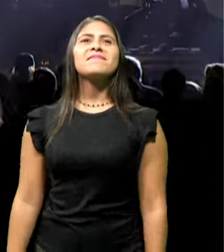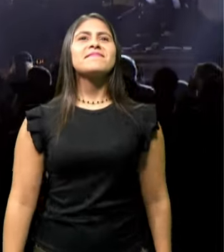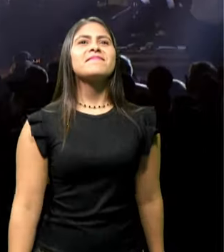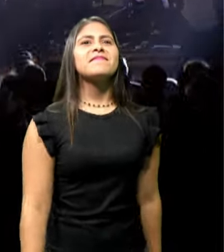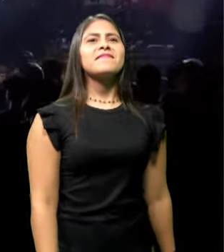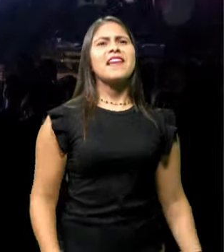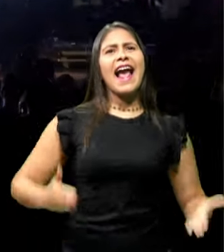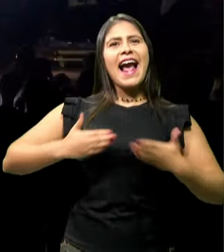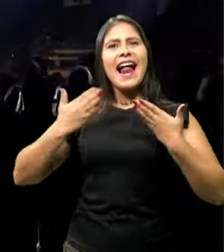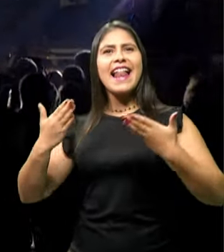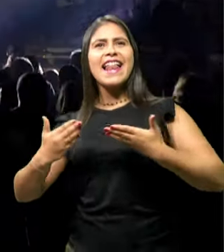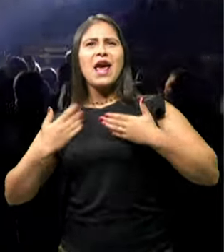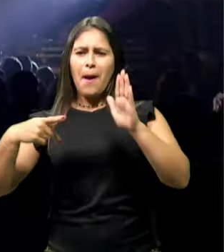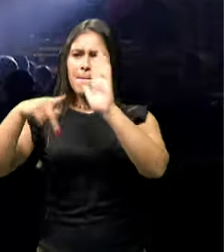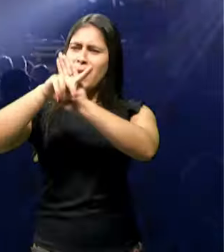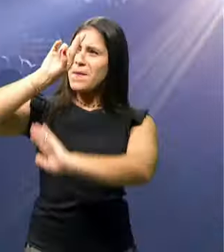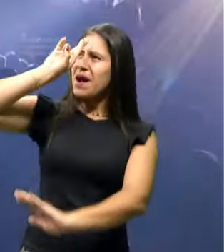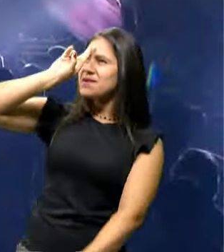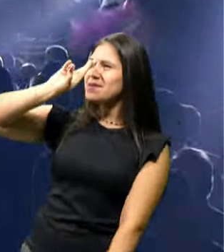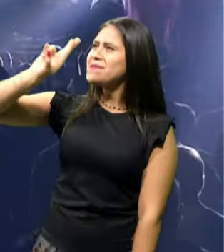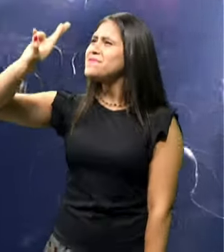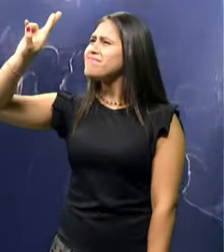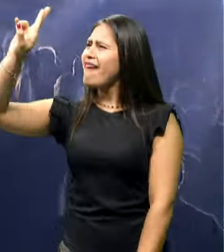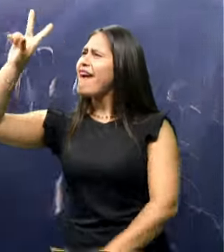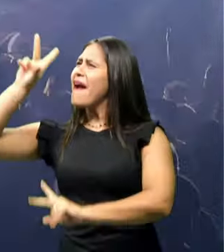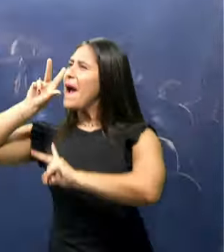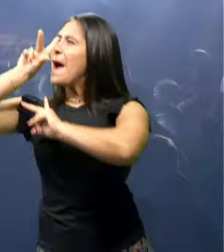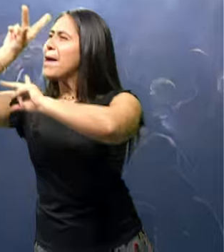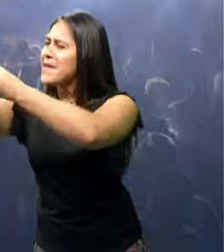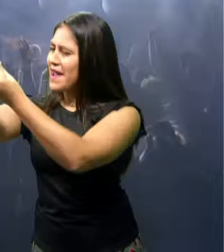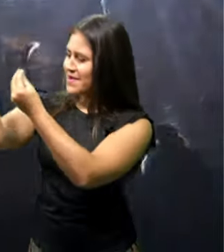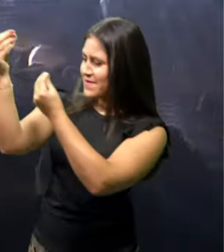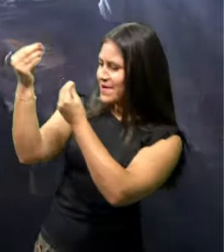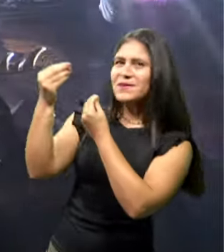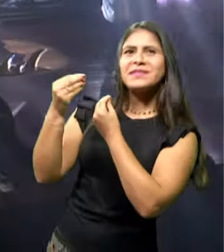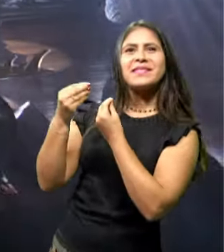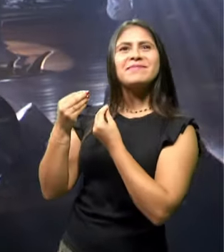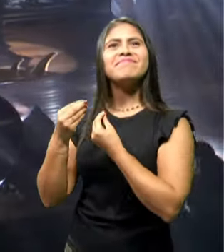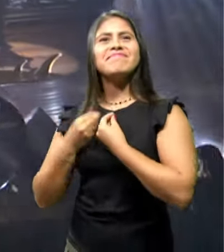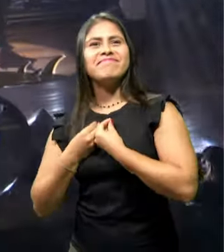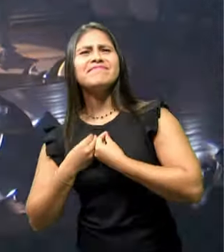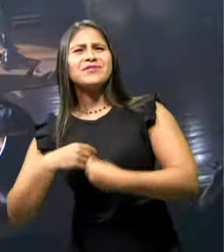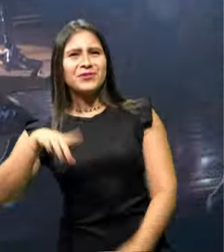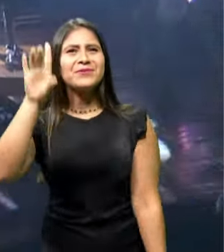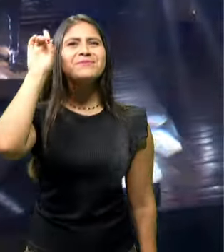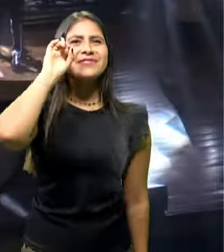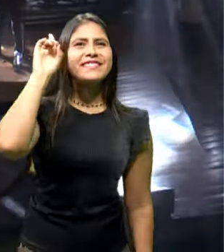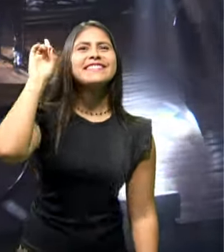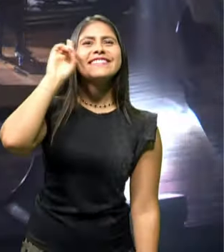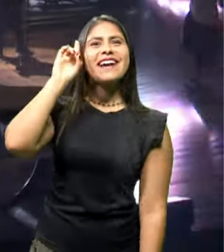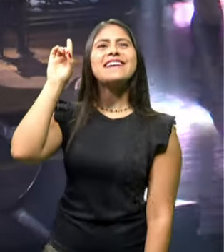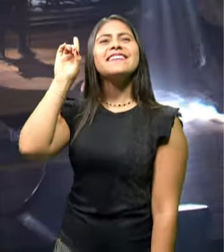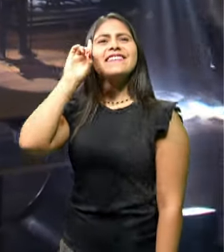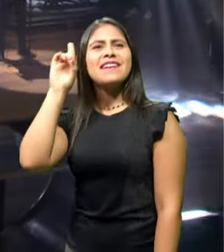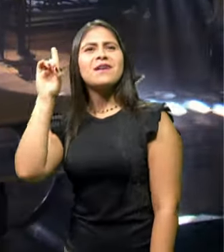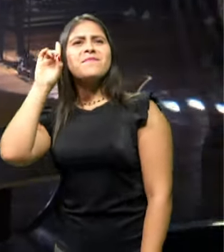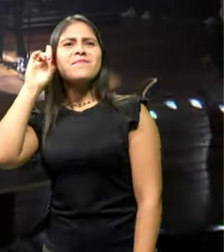Senhor. A alegria do Senhor é minha força todo